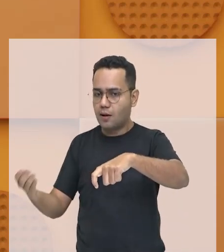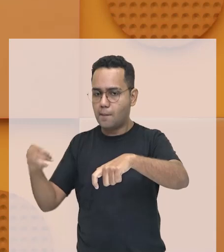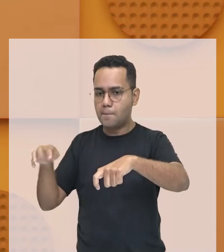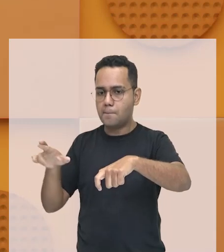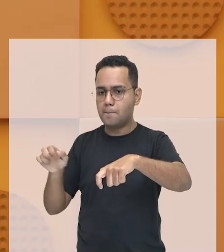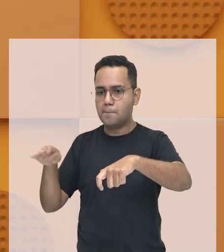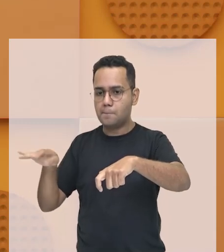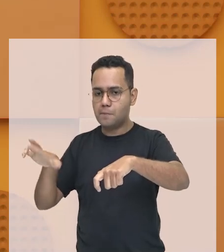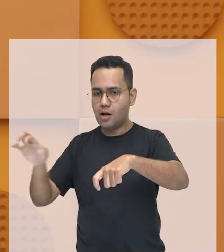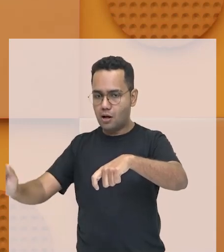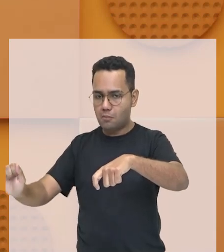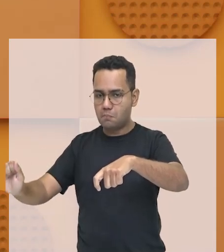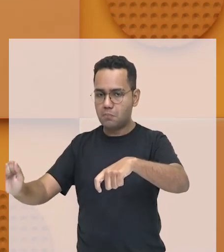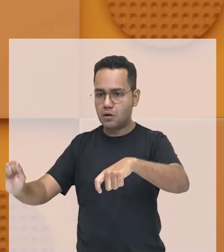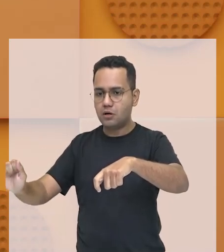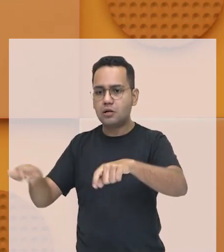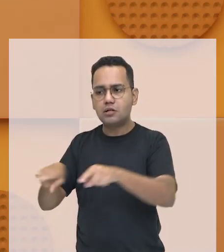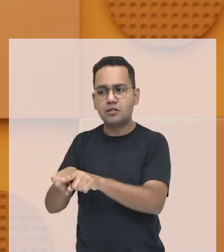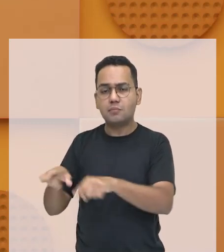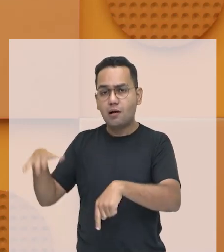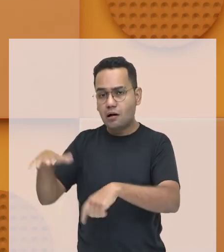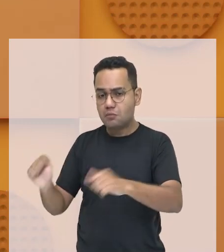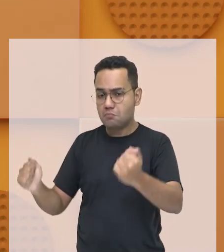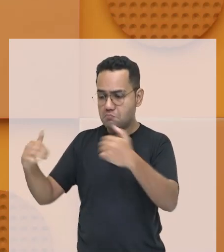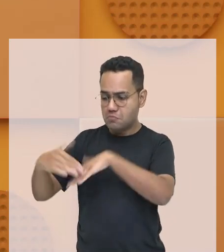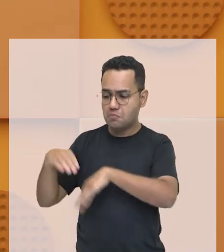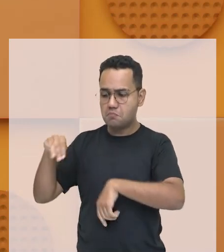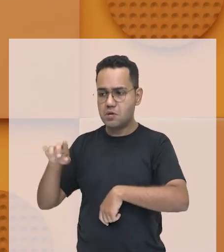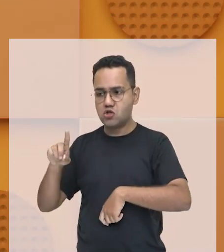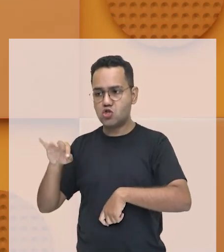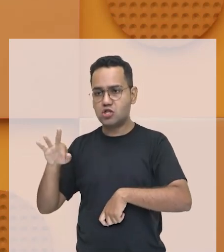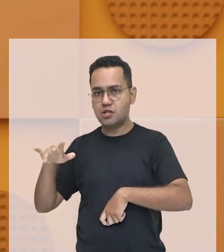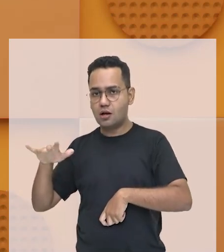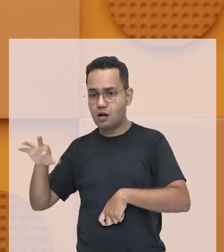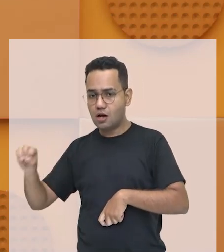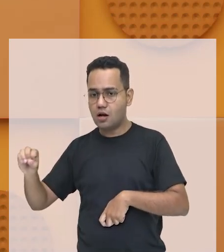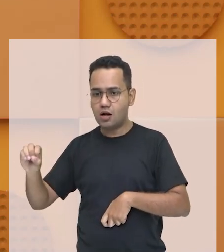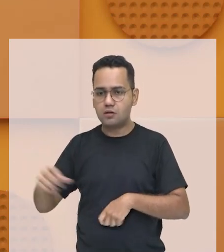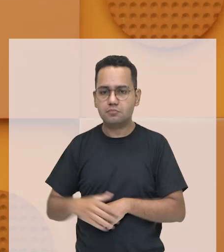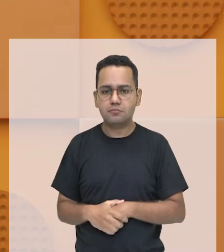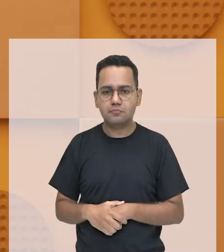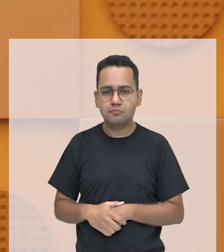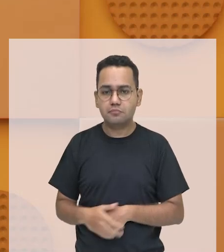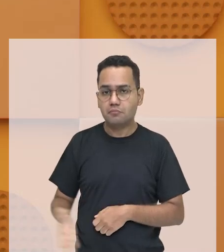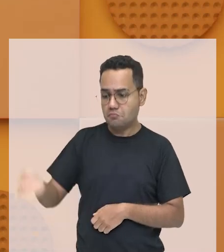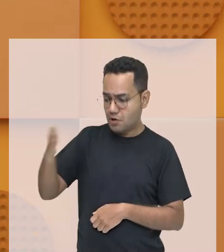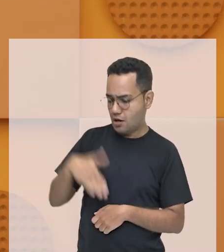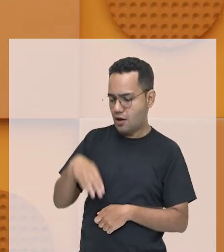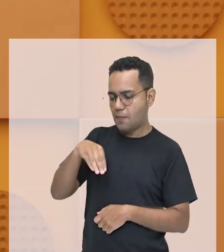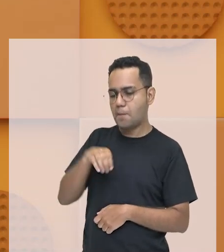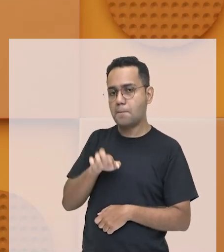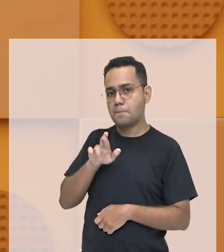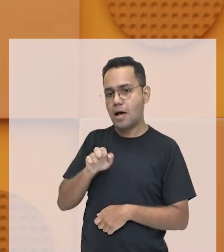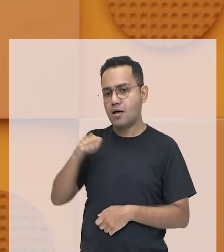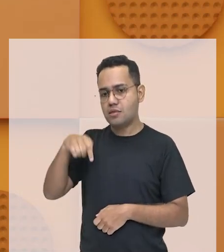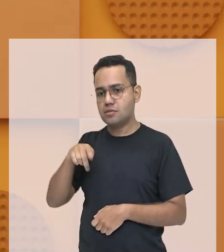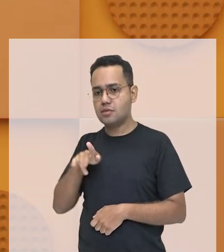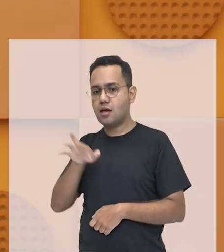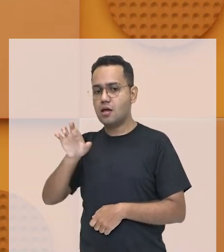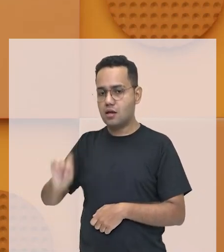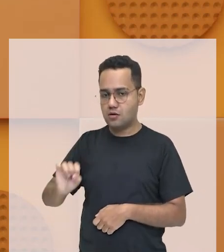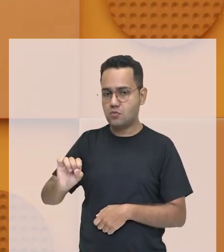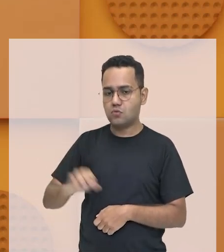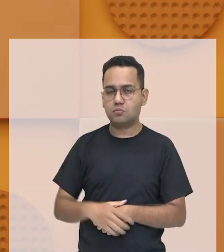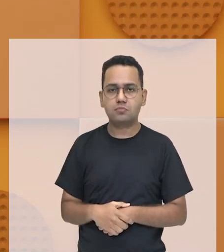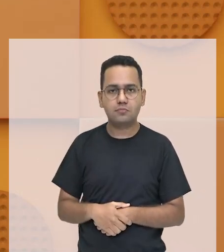Mármara e sua extensão, que é o Mar Mediterrâneo, que eles se ligam ali, com o Mar Negro, né,